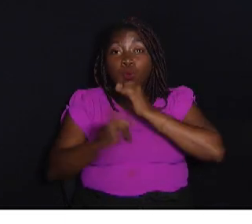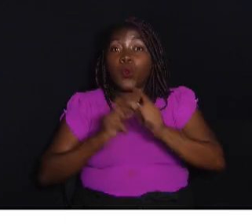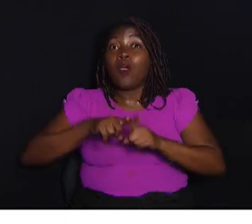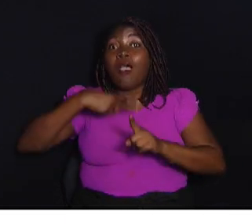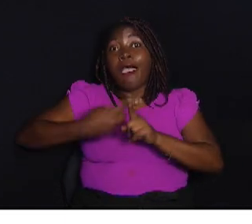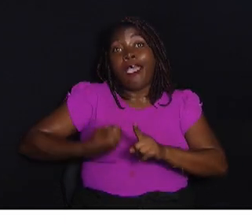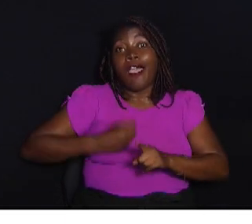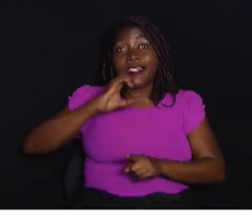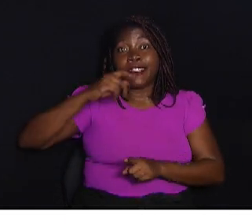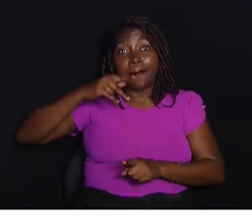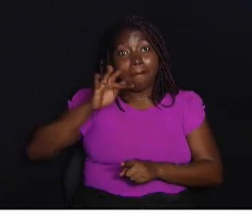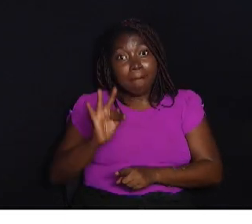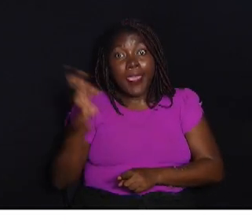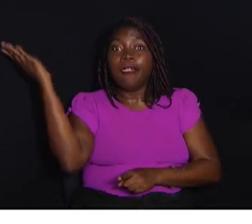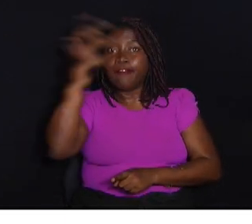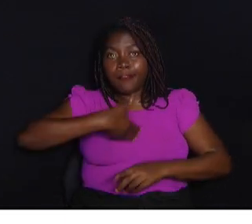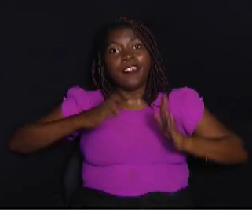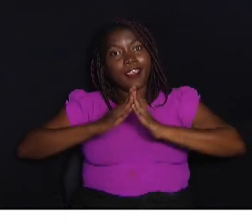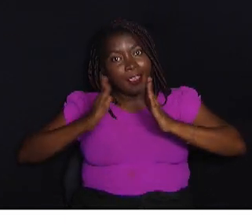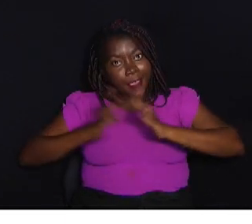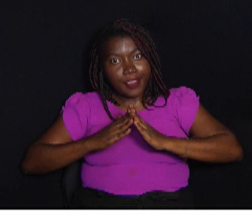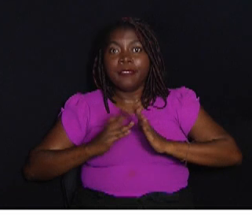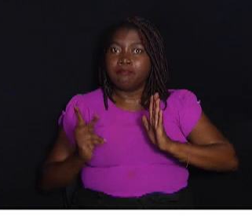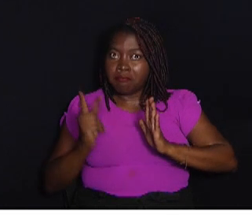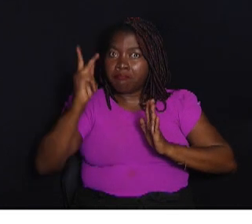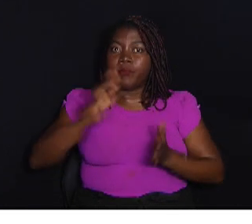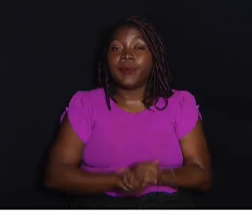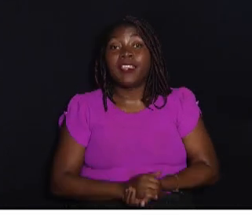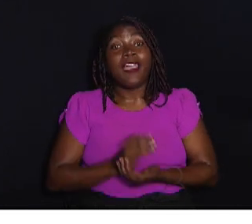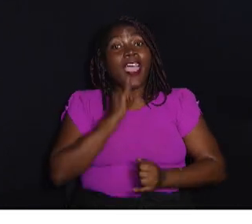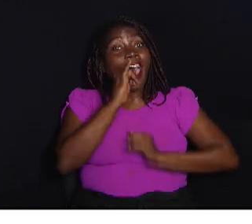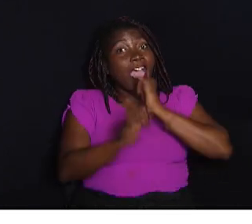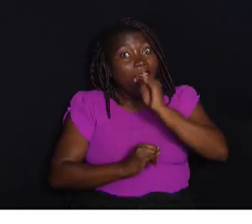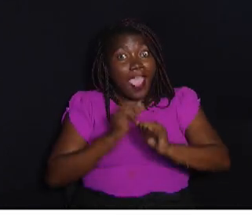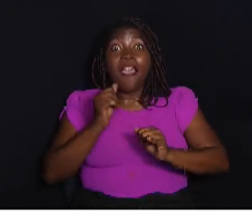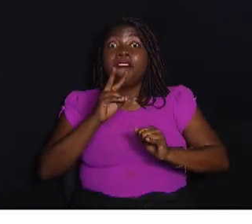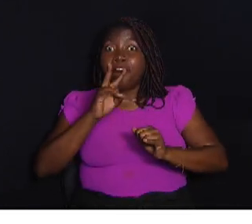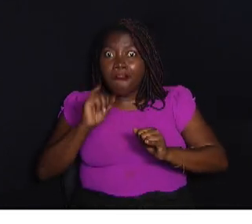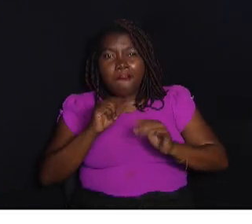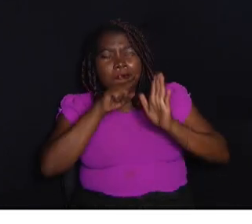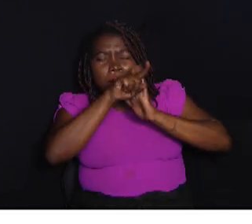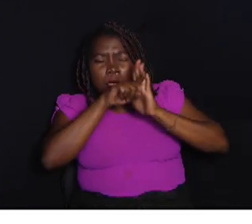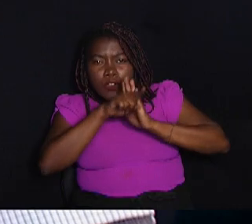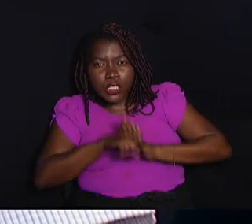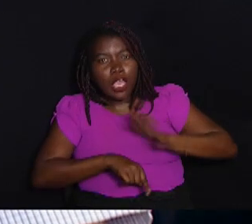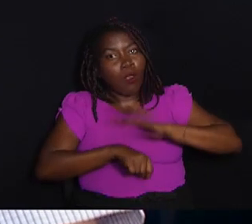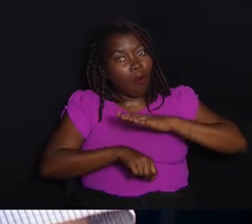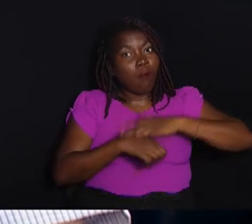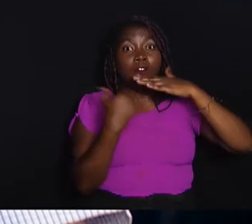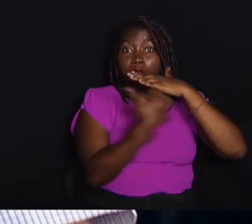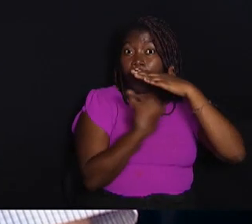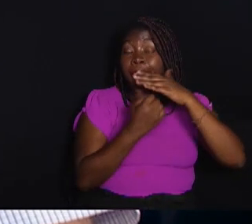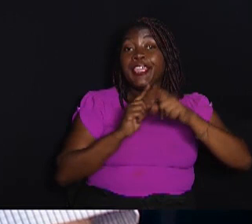CPF e um comprovante de residência válido esses dados vão ser conferidos pela Transurc e depois